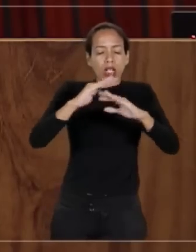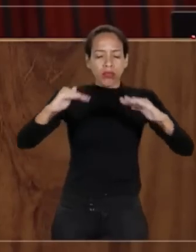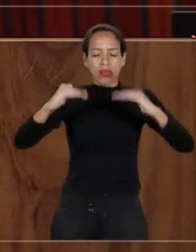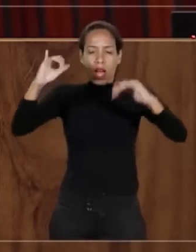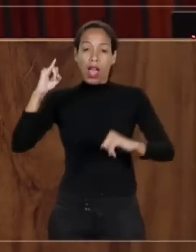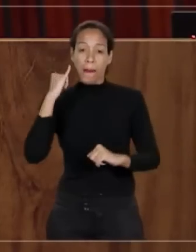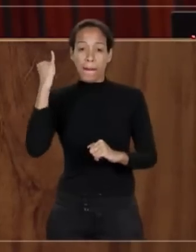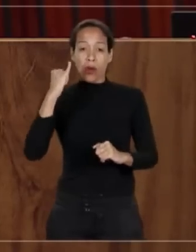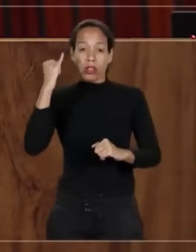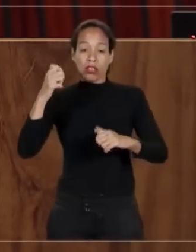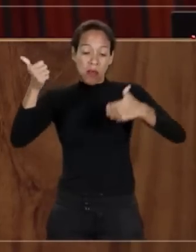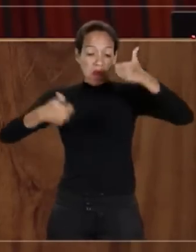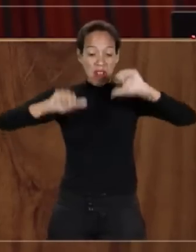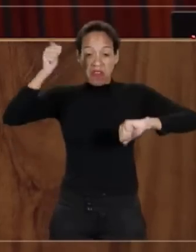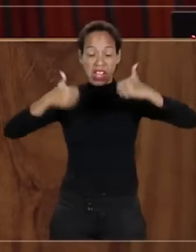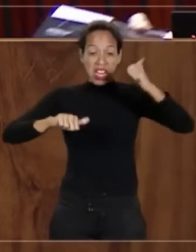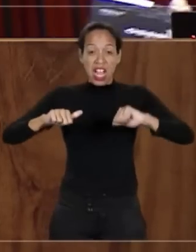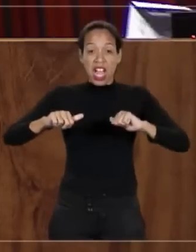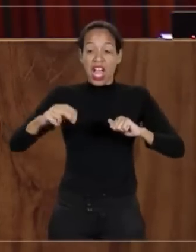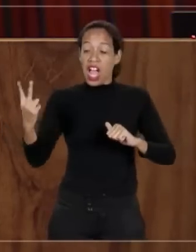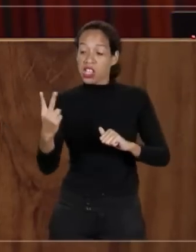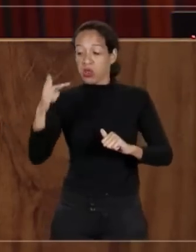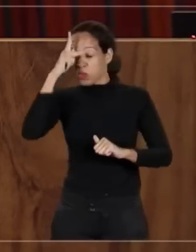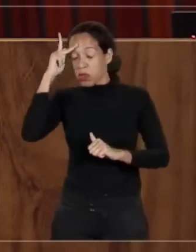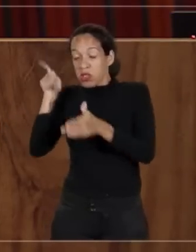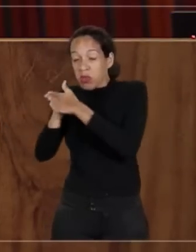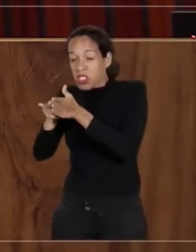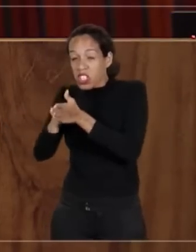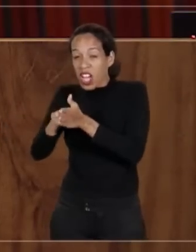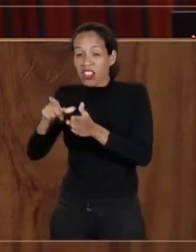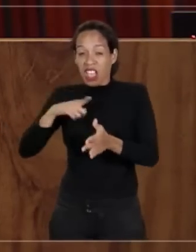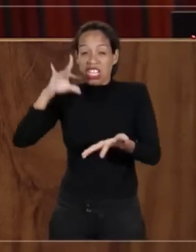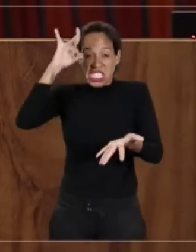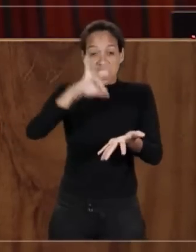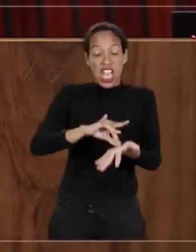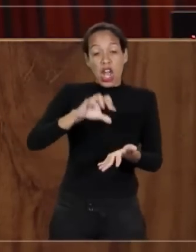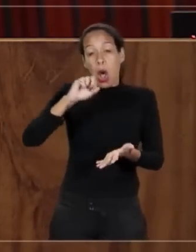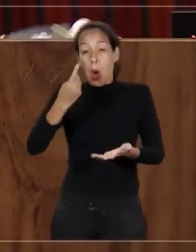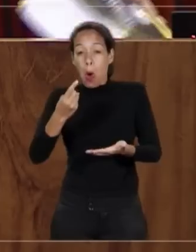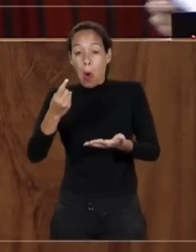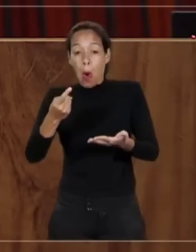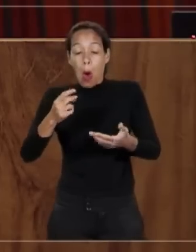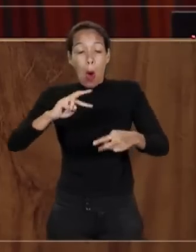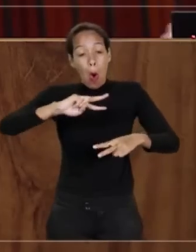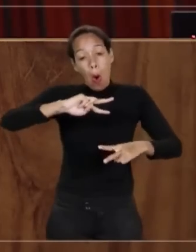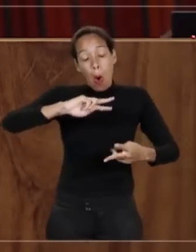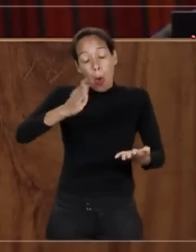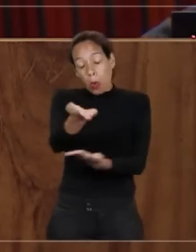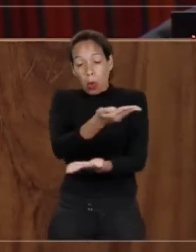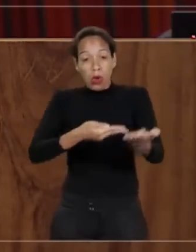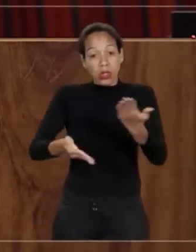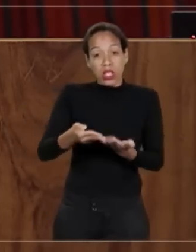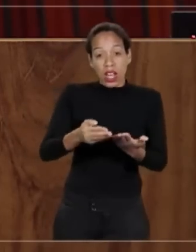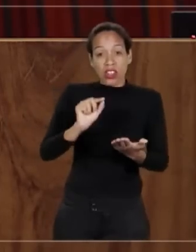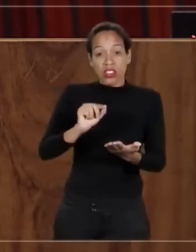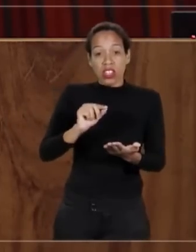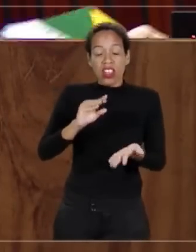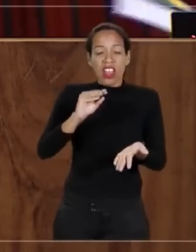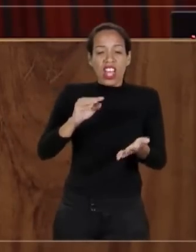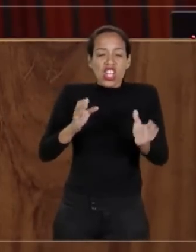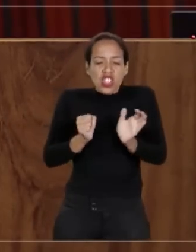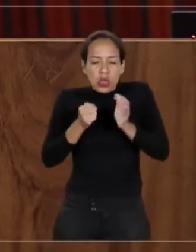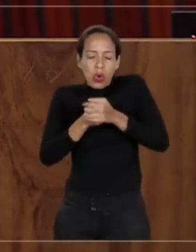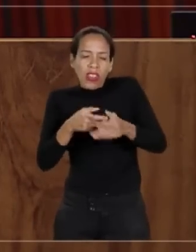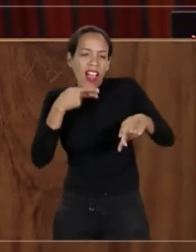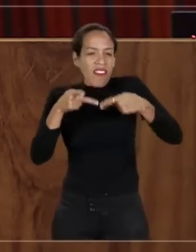relevante, avaliar se os investigados têm razão ou se, ao contrário, acerta o autor ao imputar a fala